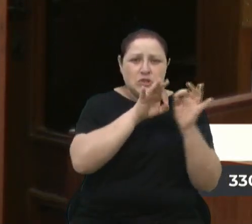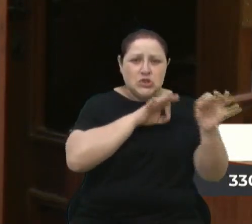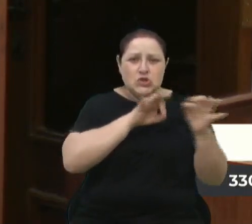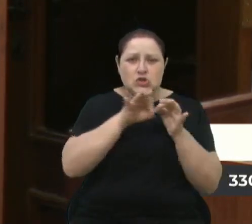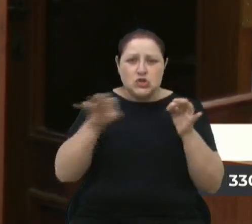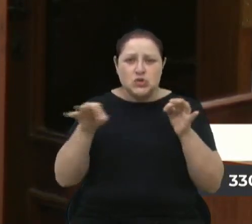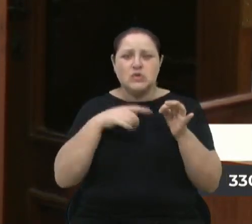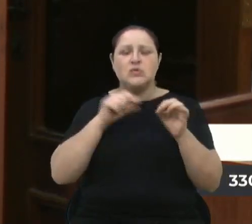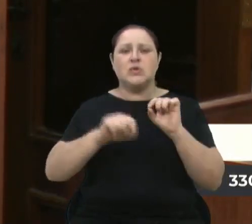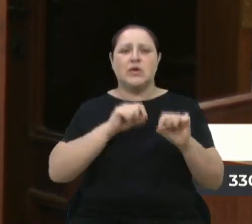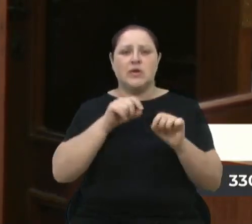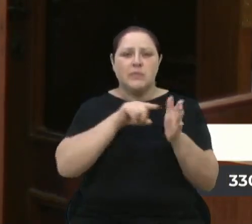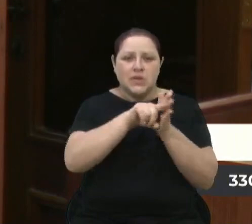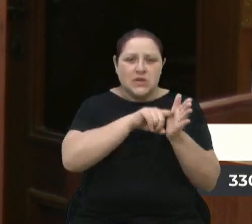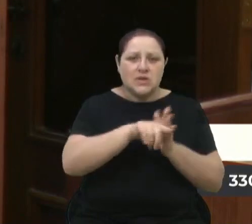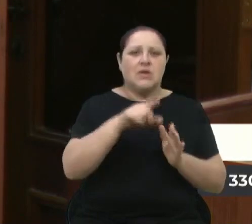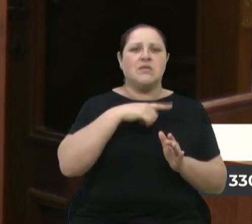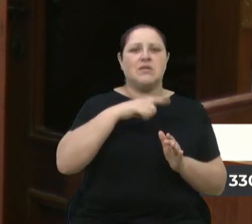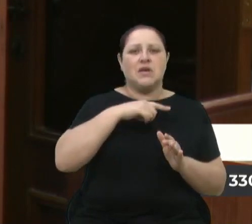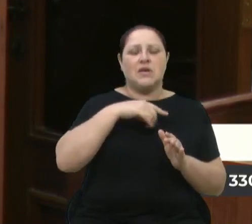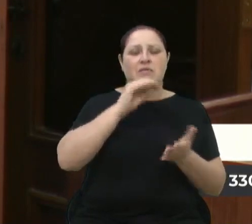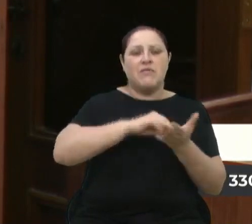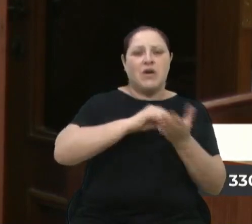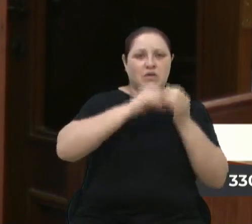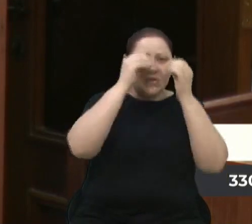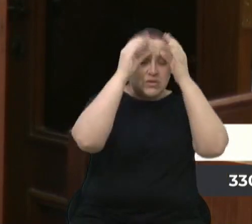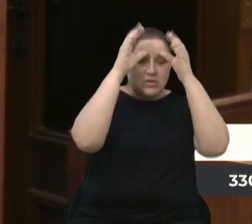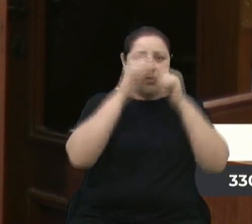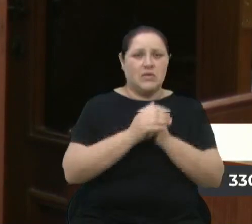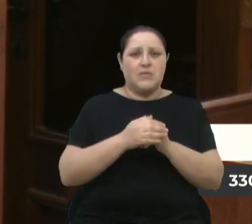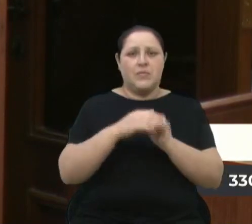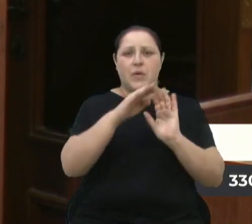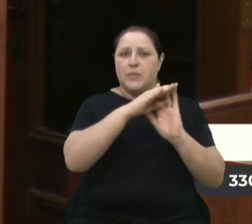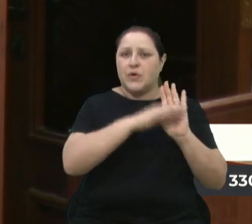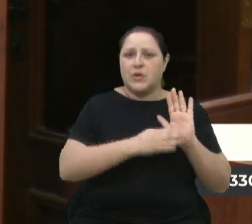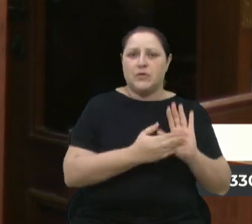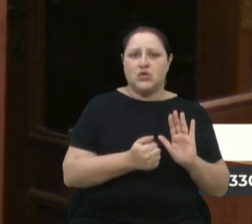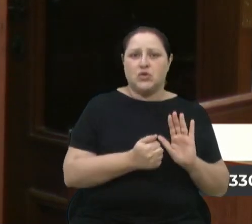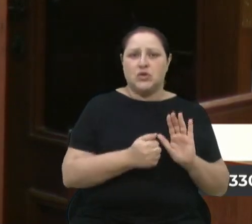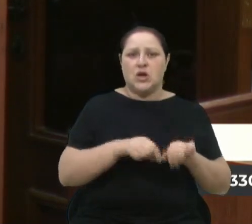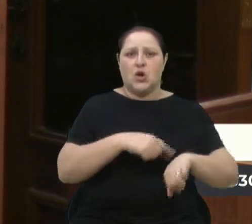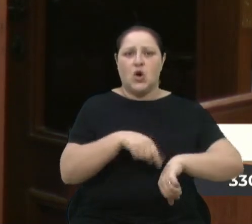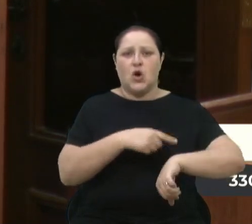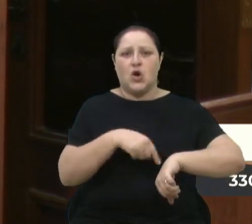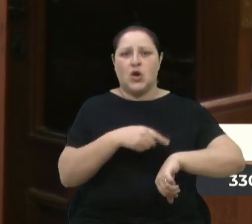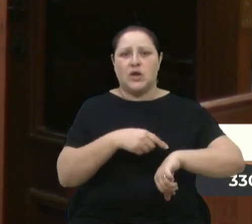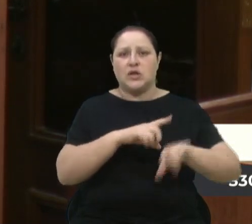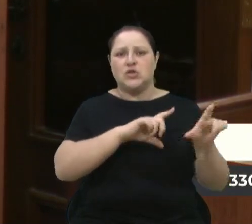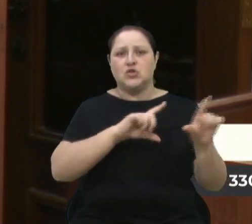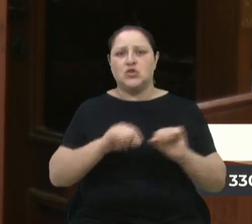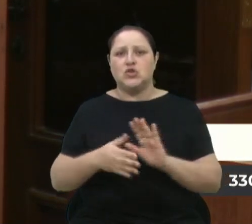aprendizagem. Se criou um programa. Agora tira o programa, diminui a carga horária baseada em quê?